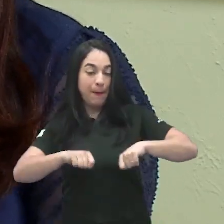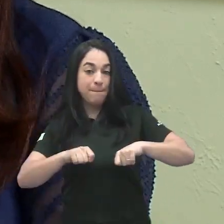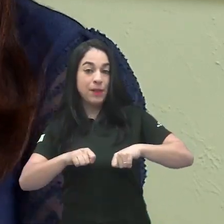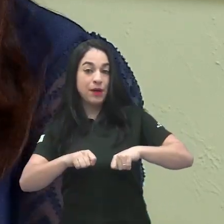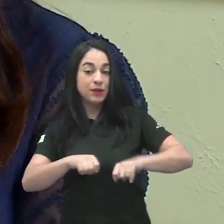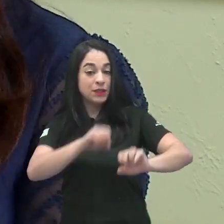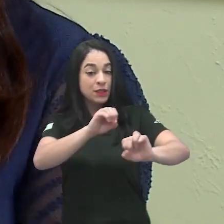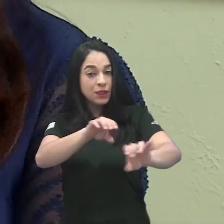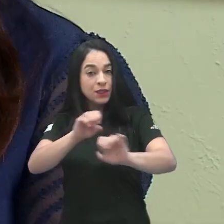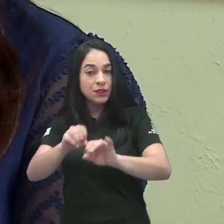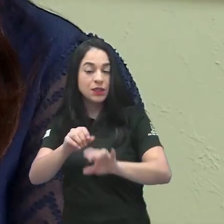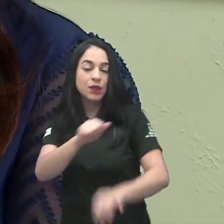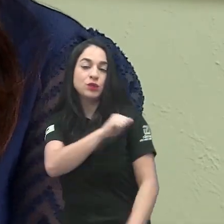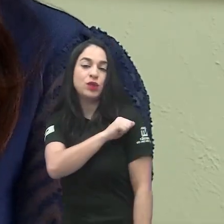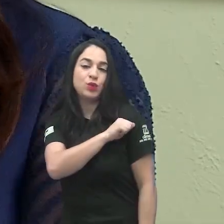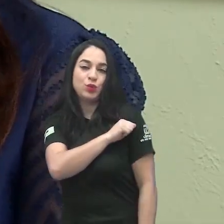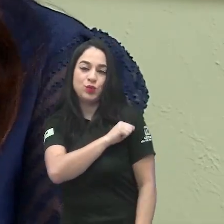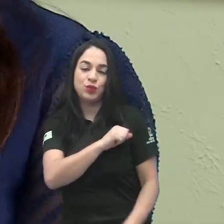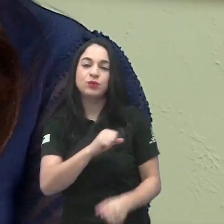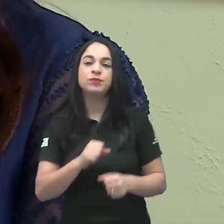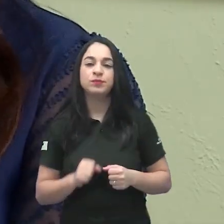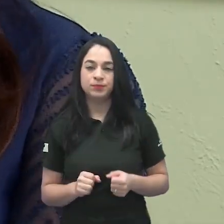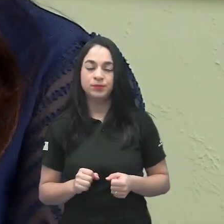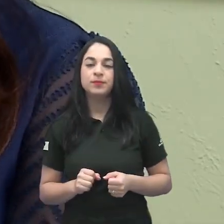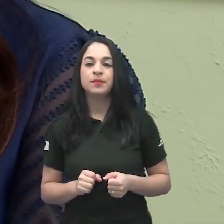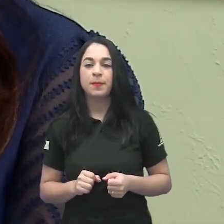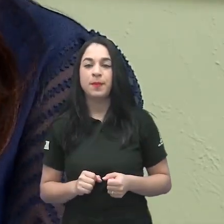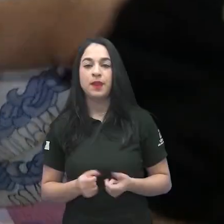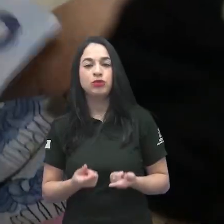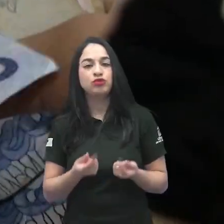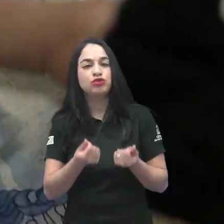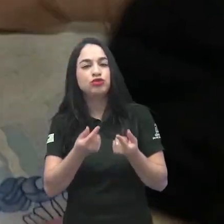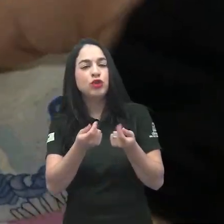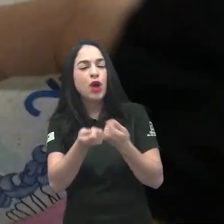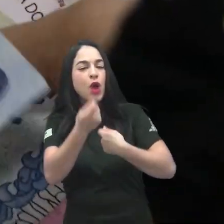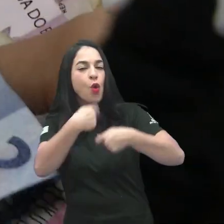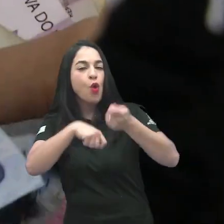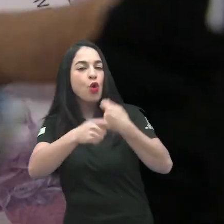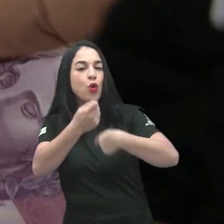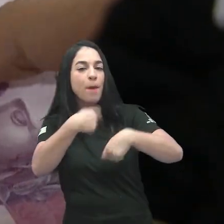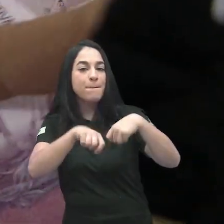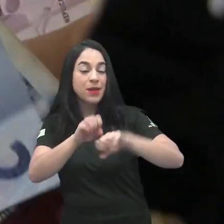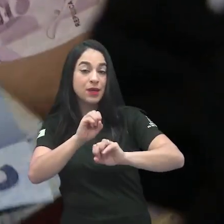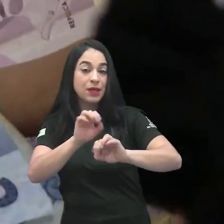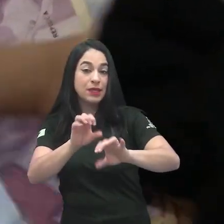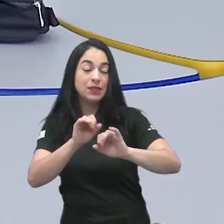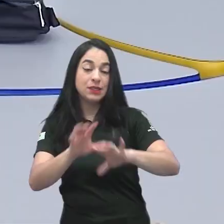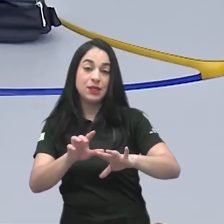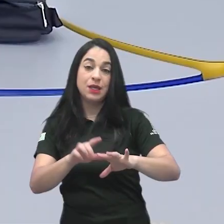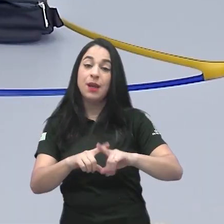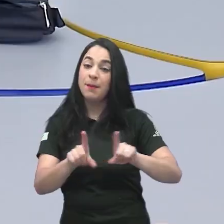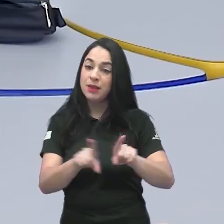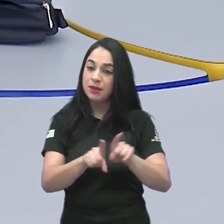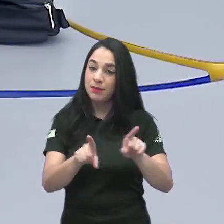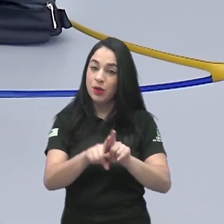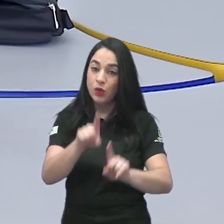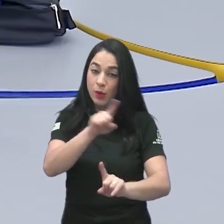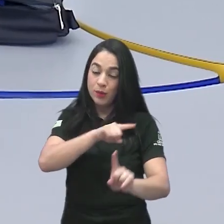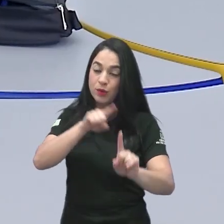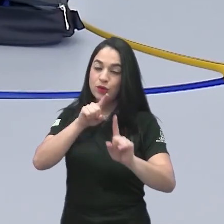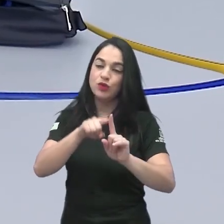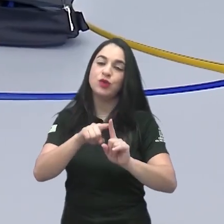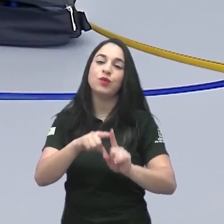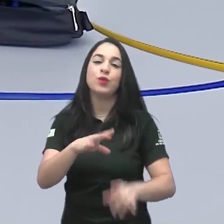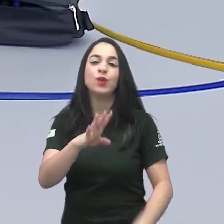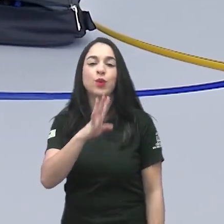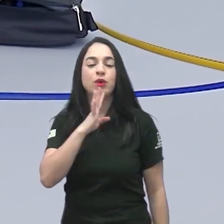fortaleça, para desenvolver o conteúdo com os alunos. Mais do que ensinar a economizar, a proposta é